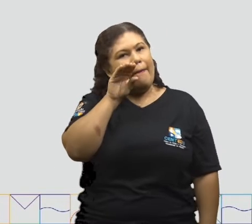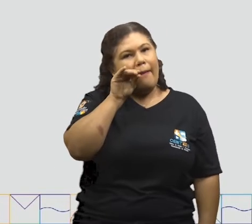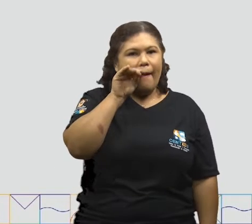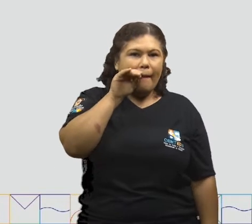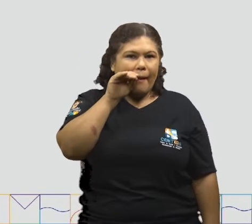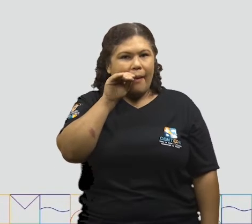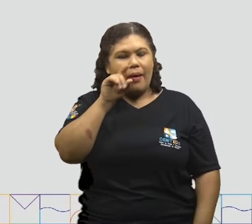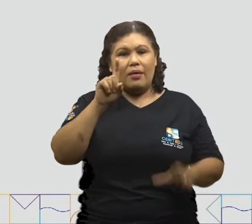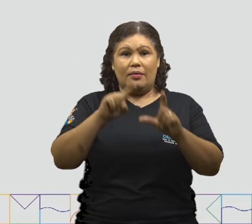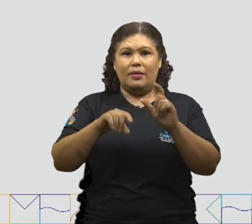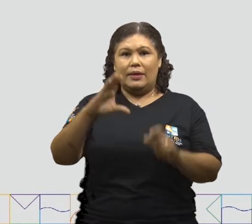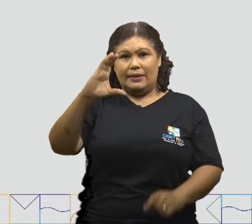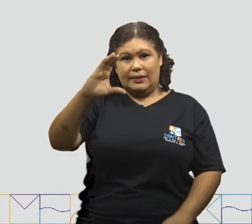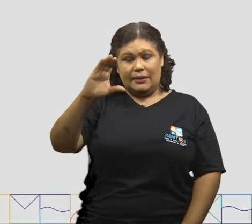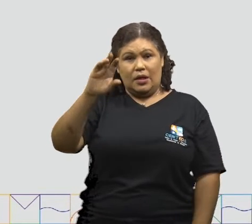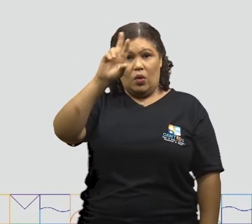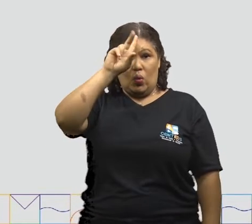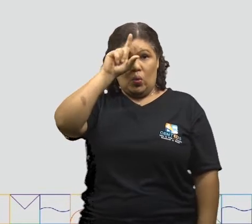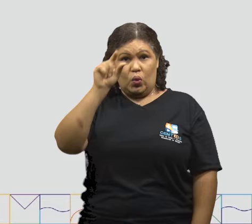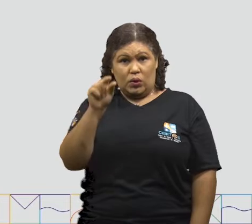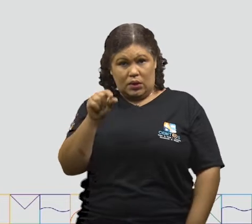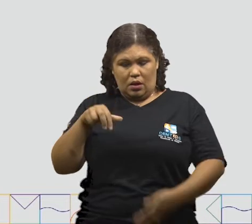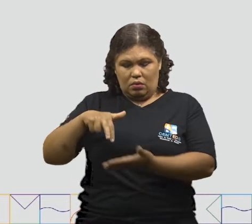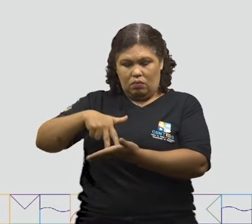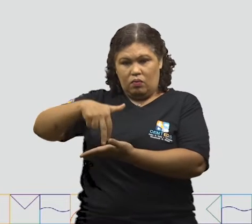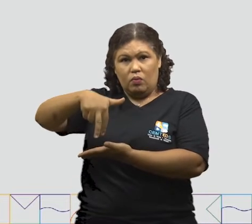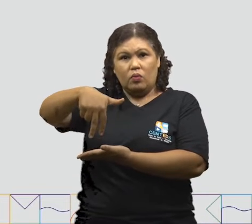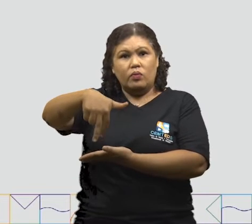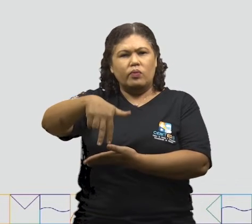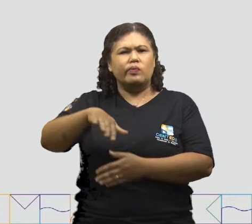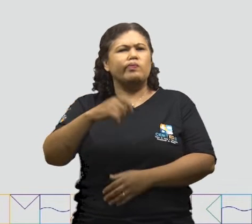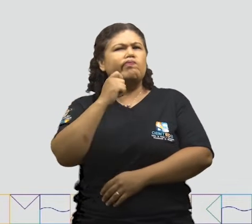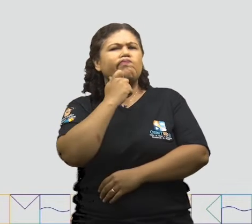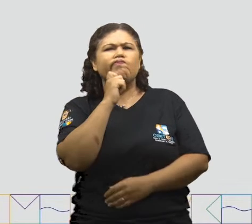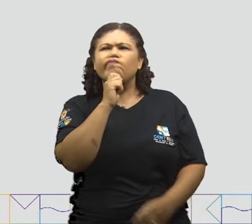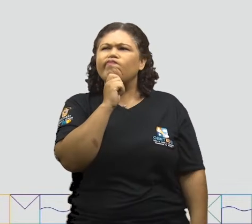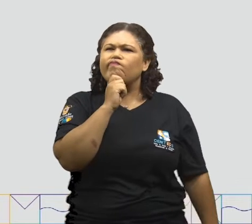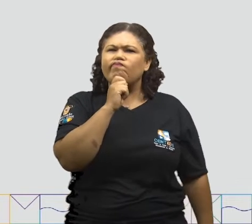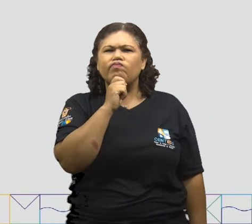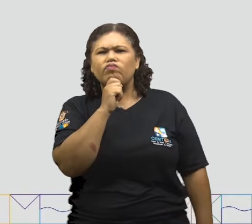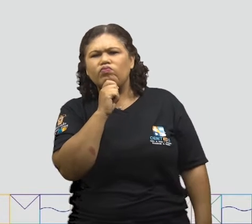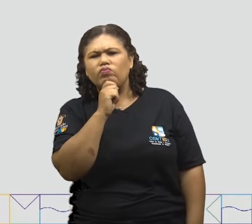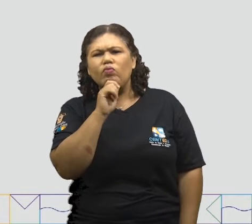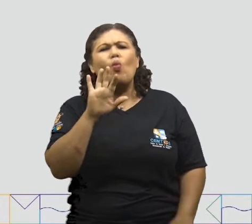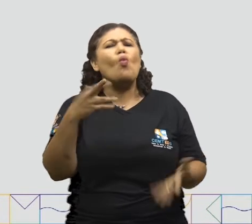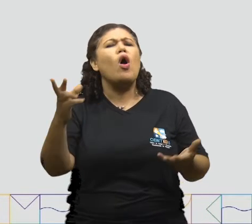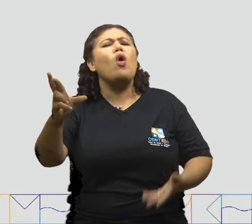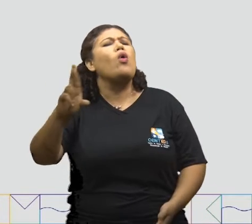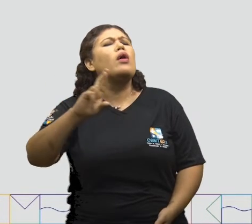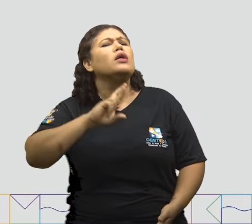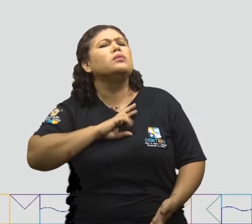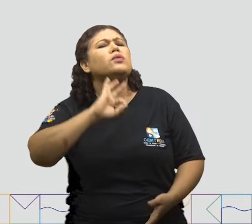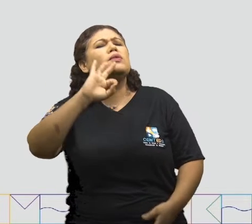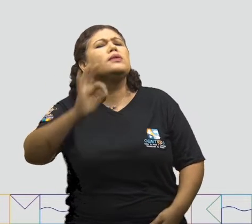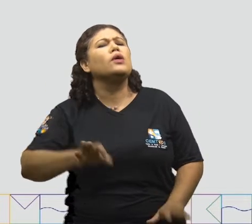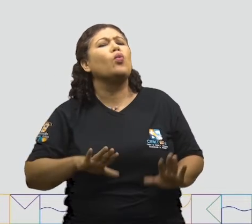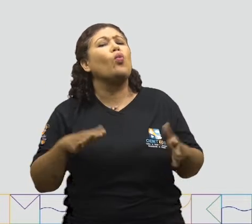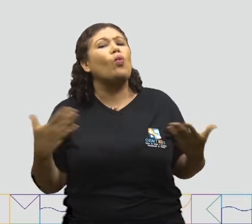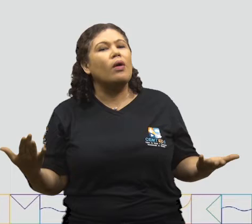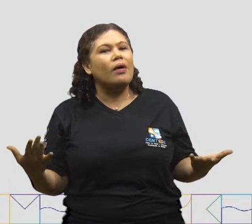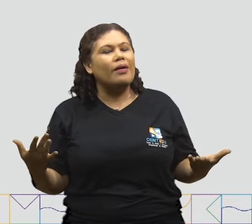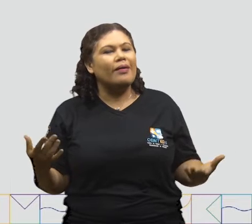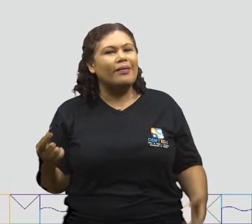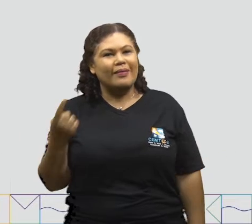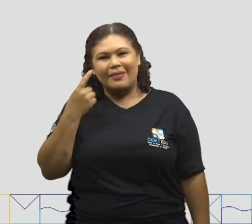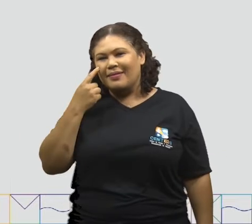falava. Letra C. O inseto que andava. Vamos investigar a resposta certa? E